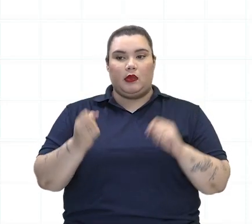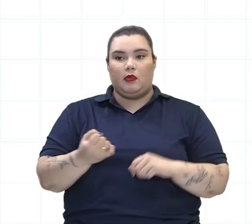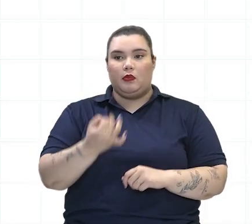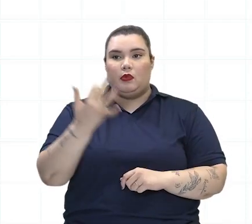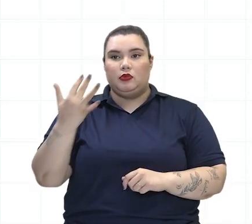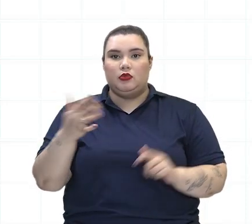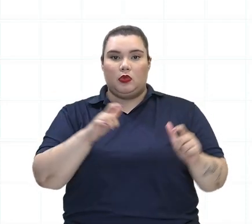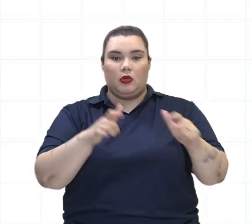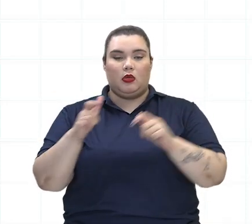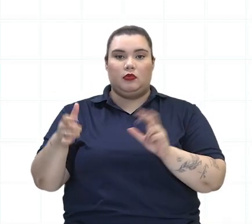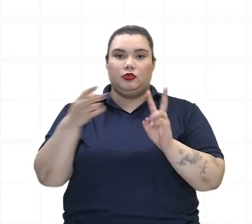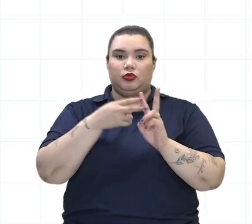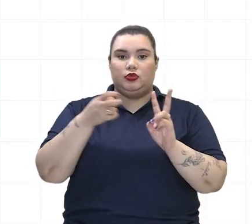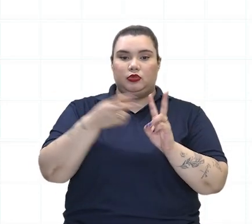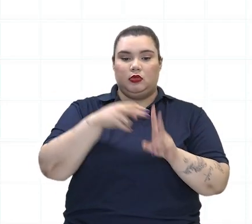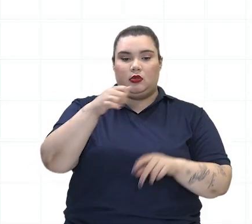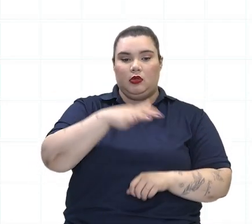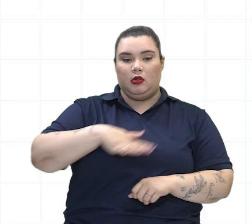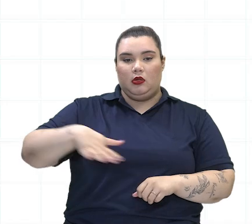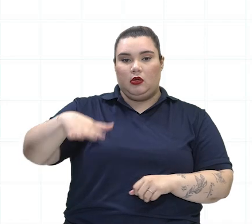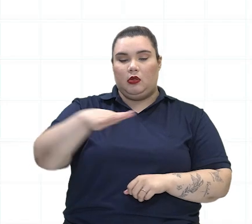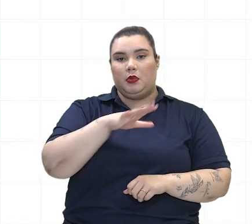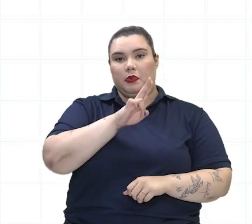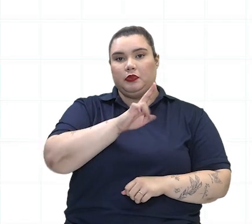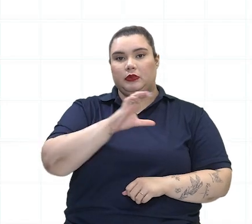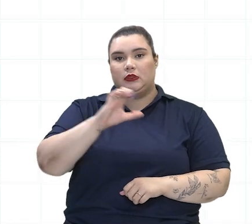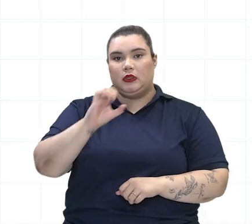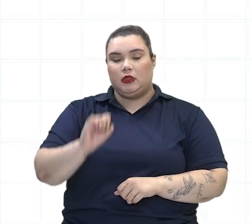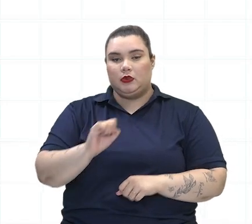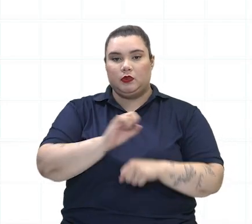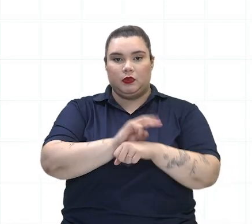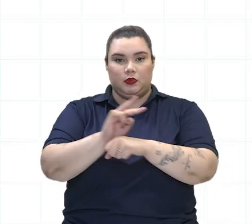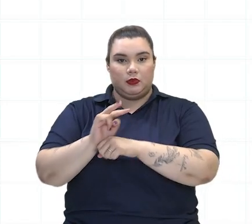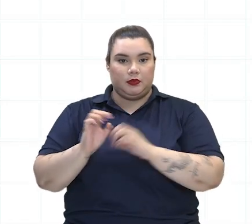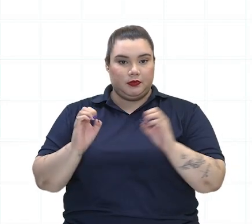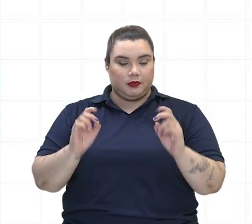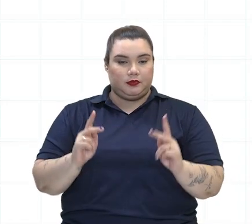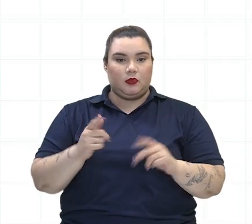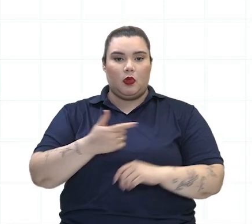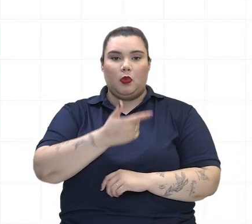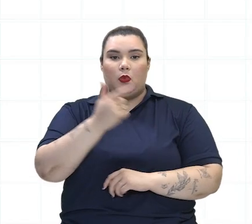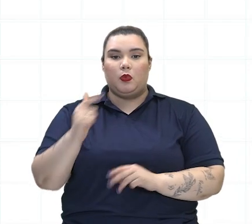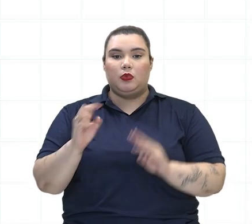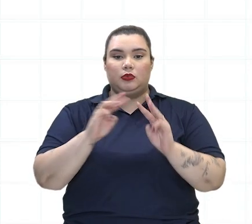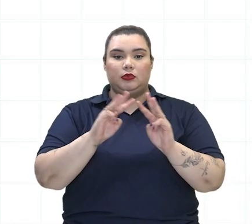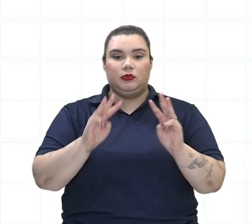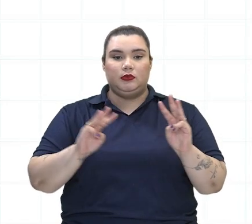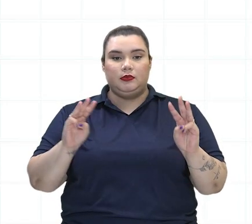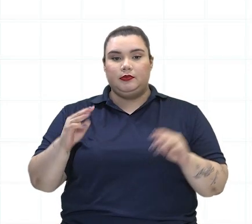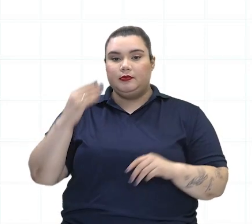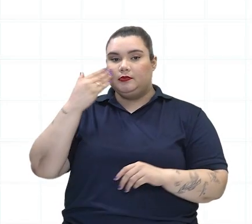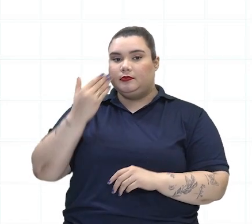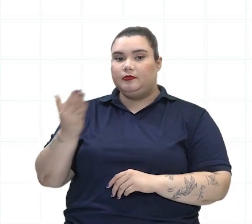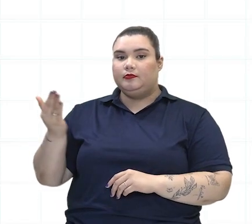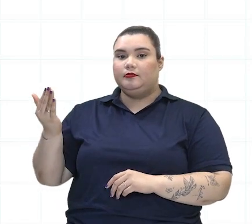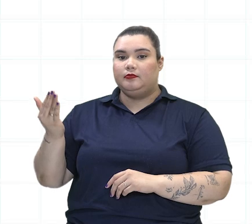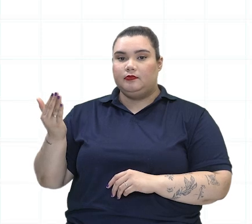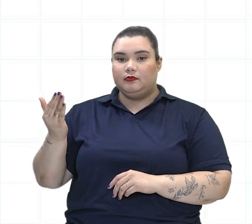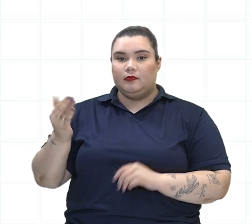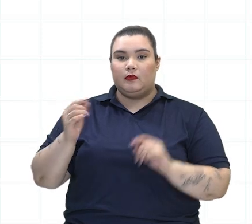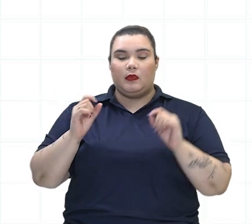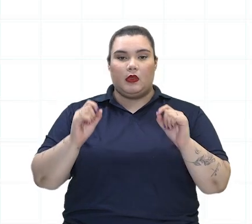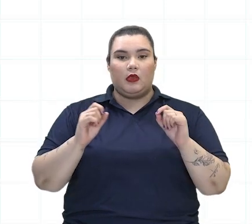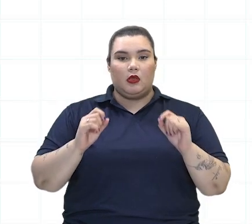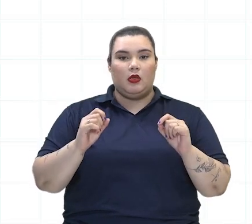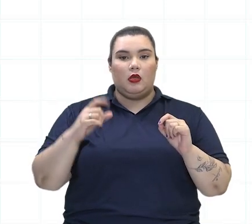as unidades de conservação que a gente tem no nosso território. E o outro site que eu trago para vocês é o Terra Brasilis com o